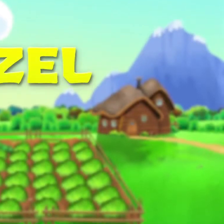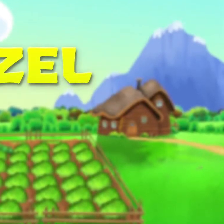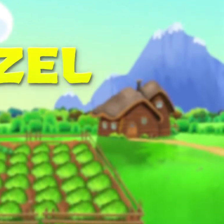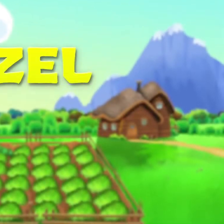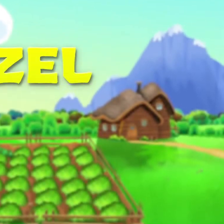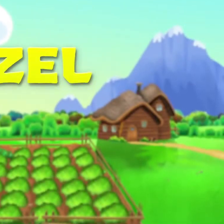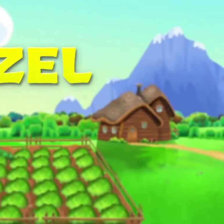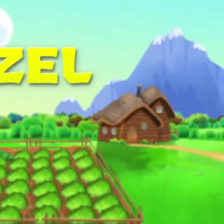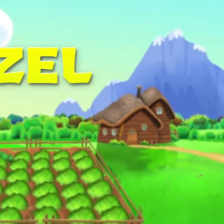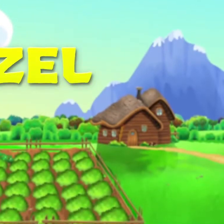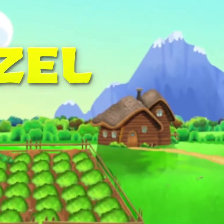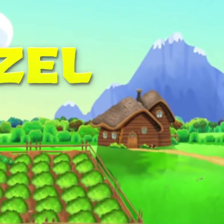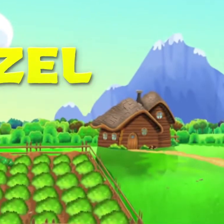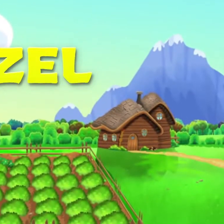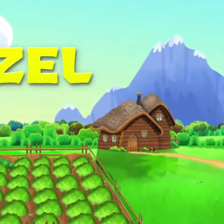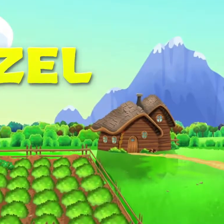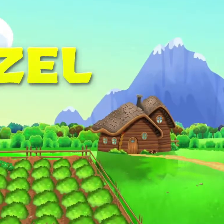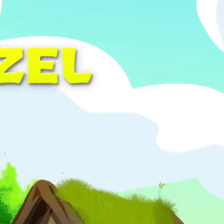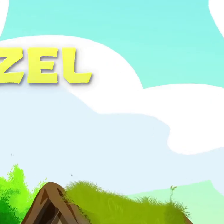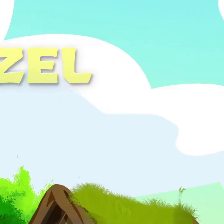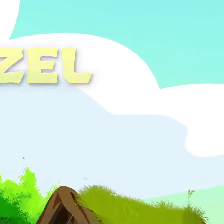Rapunzel.